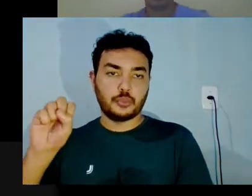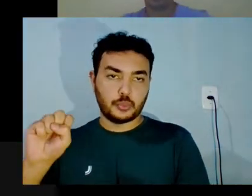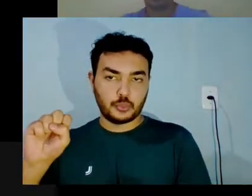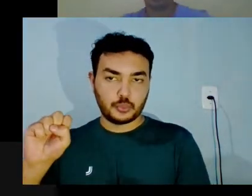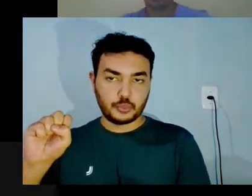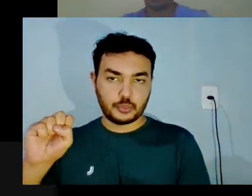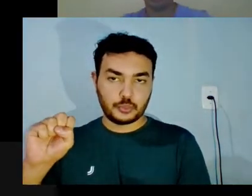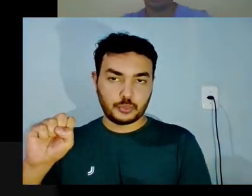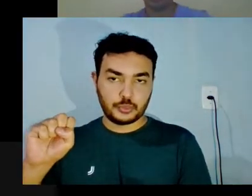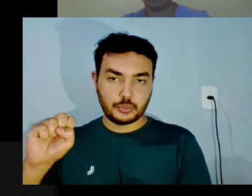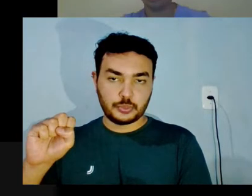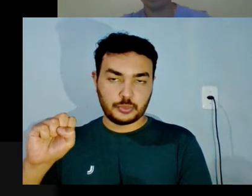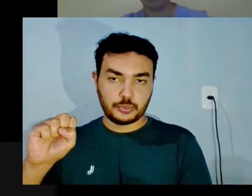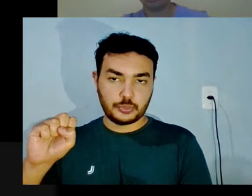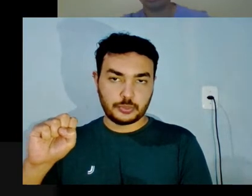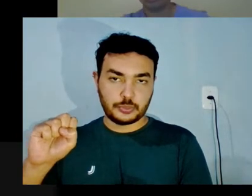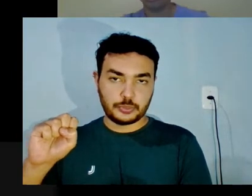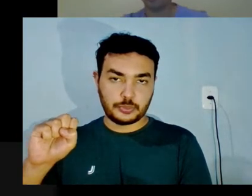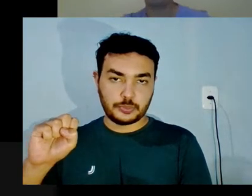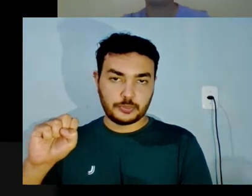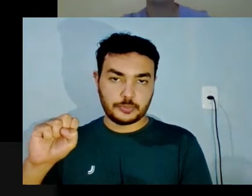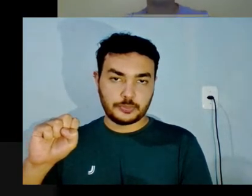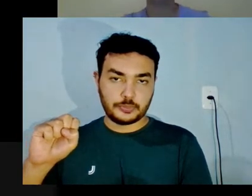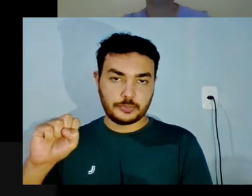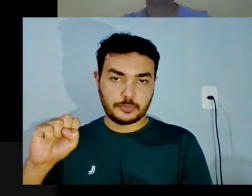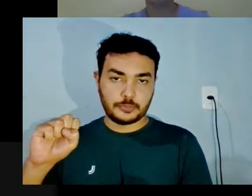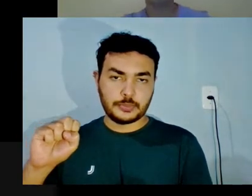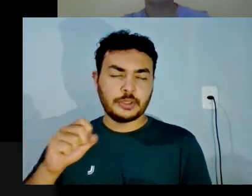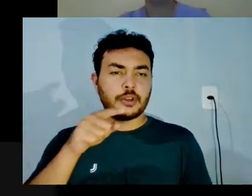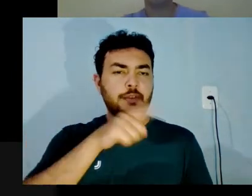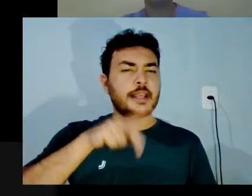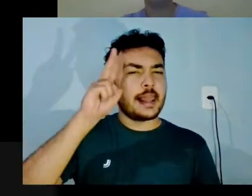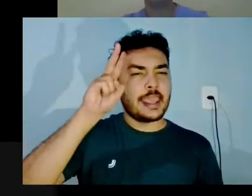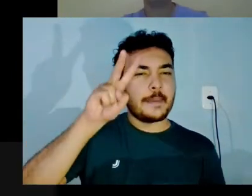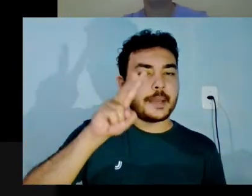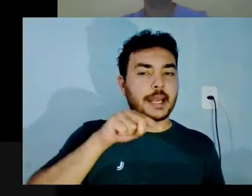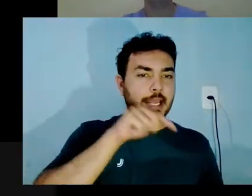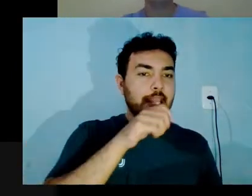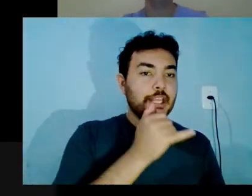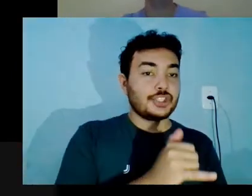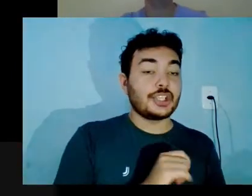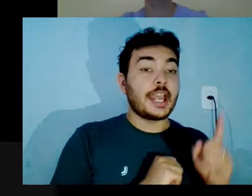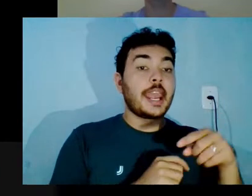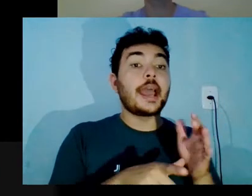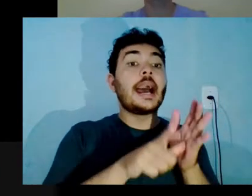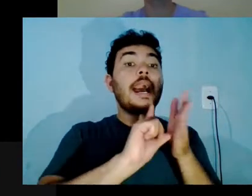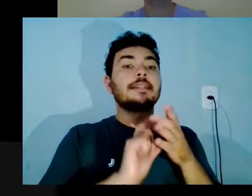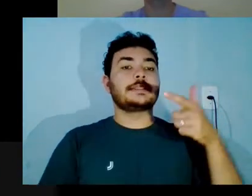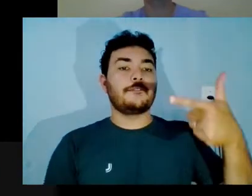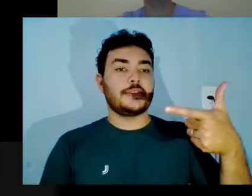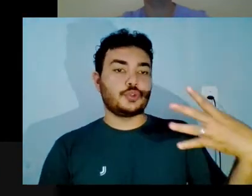de 458 kJ por mol. Vocês lembram desse valor teórico aqui? Esse valor teórico ele era de